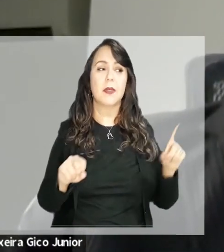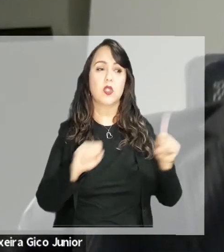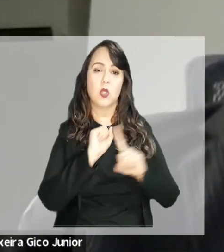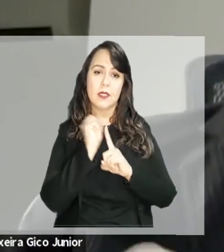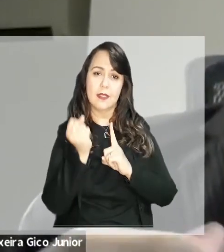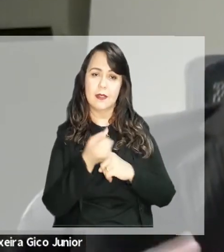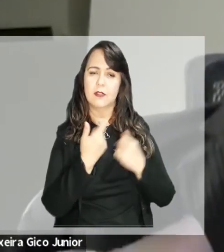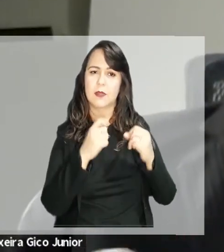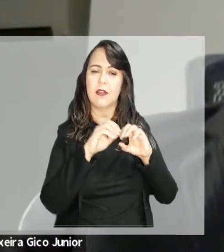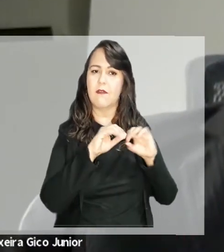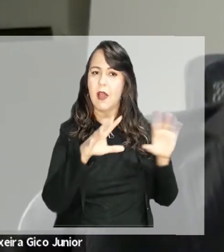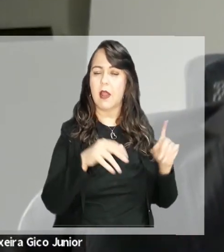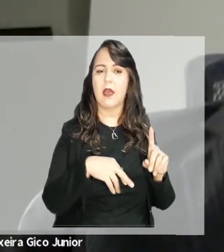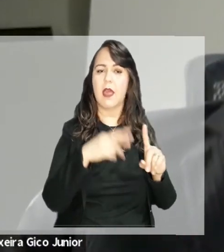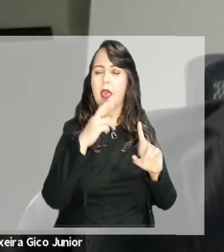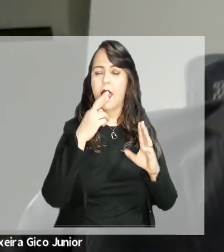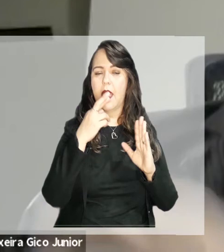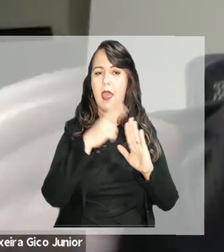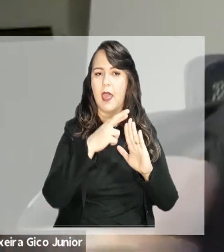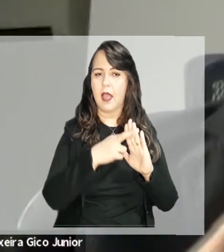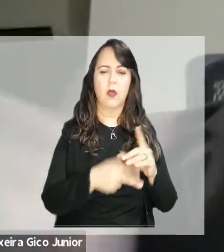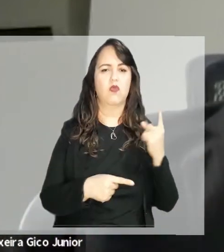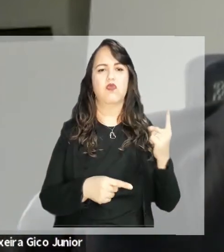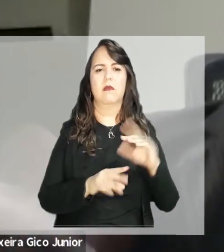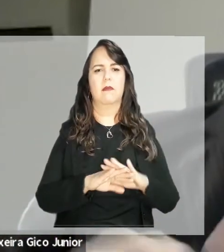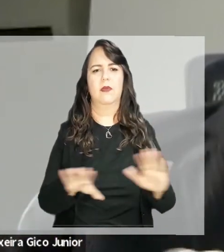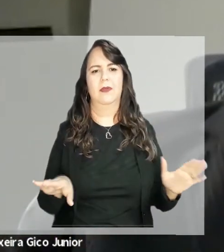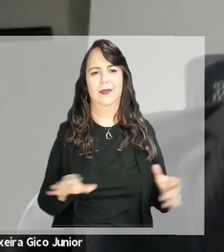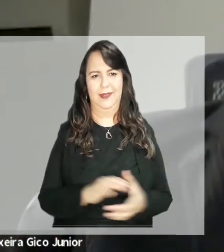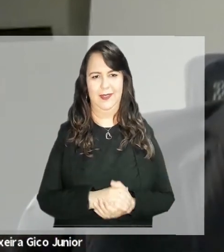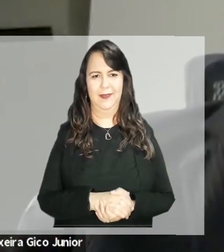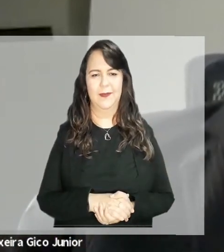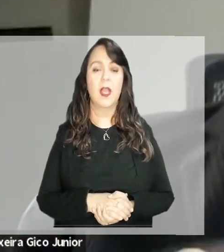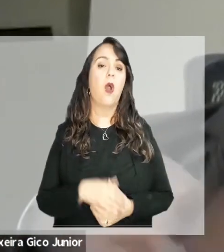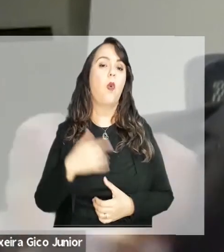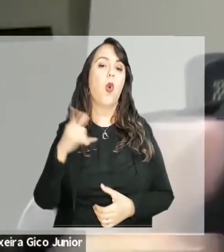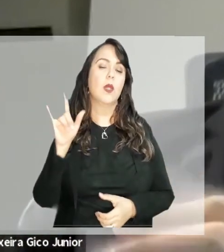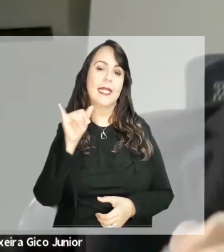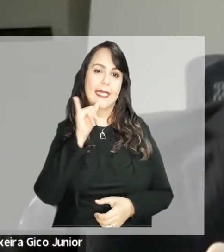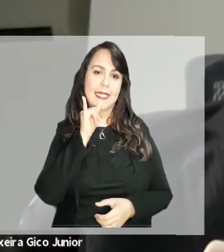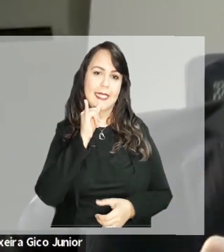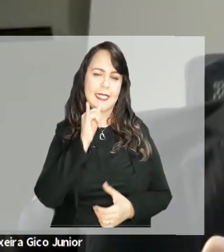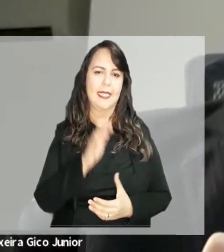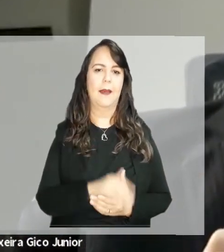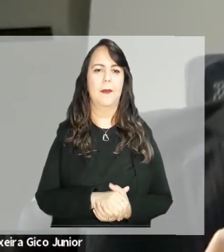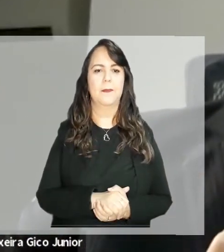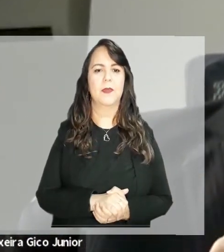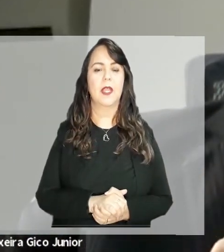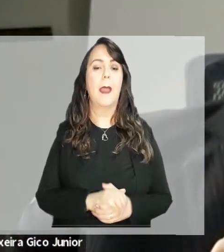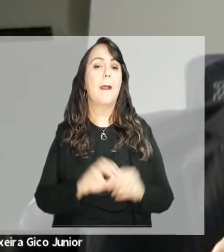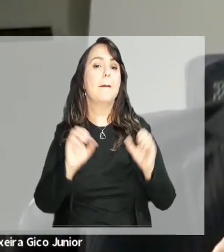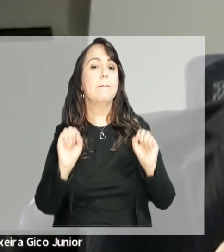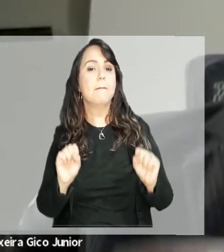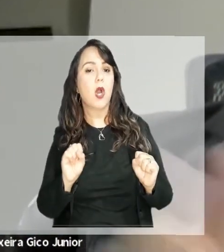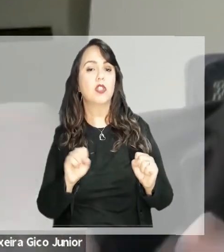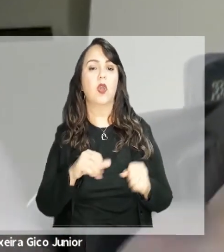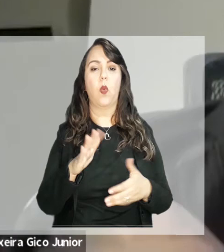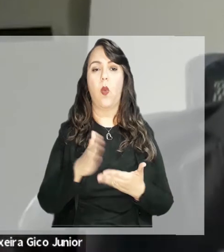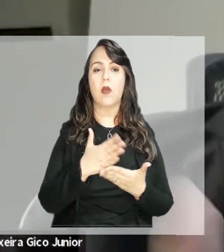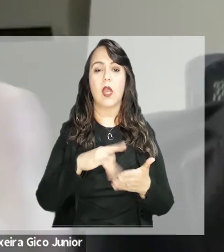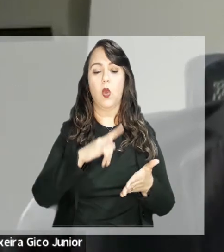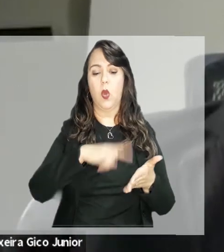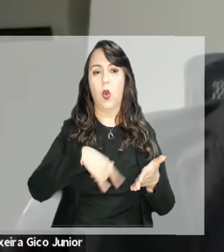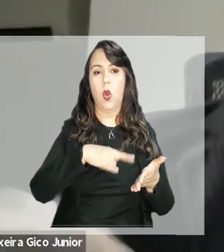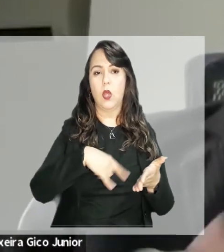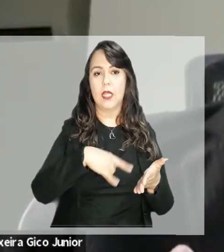exemplos mais fáceis. Por exemplo, pode ou não pode juros compostos em contratos? Até hoje, os tribunais não decidiram. Pode